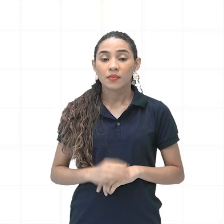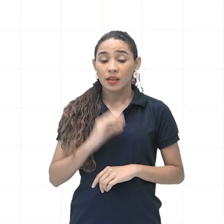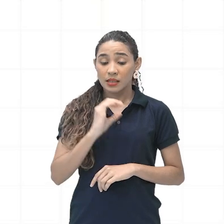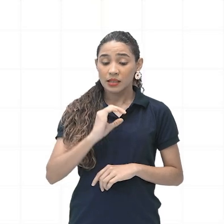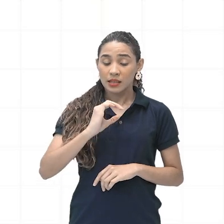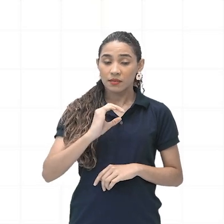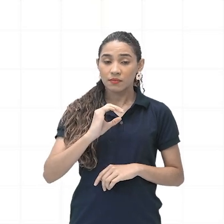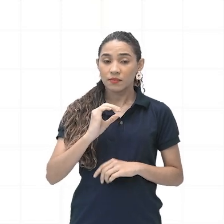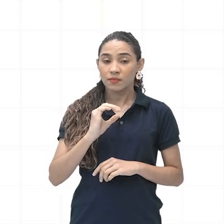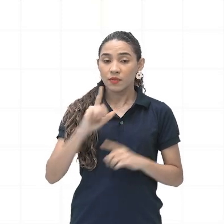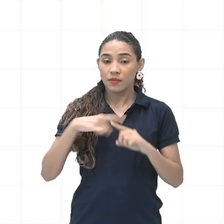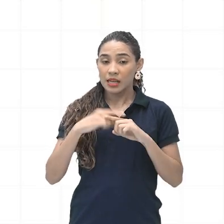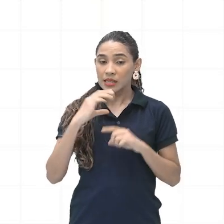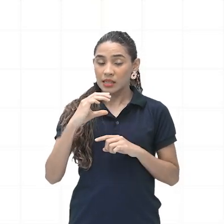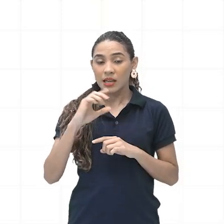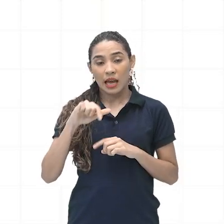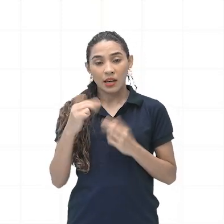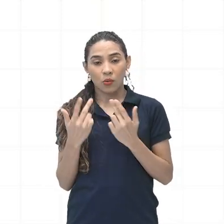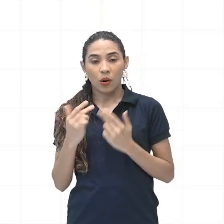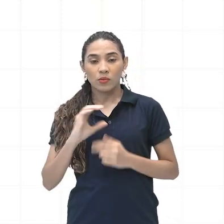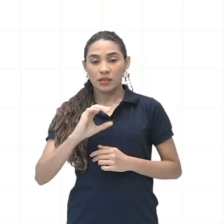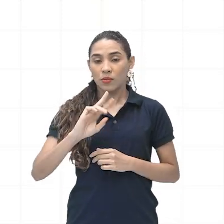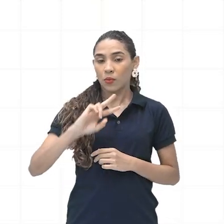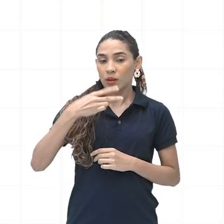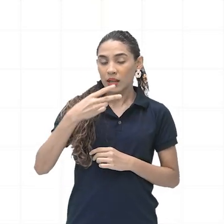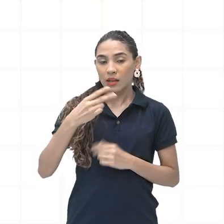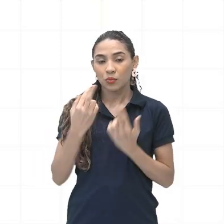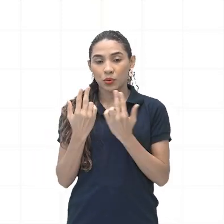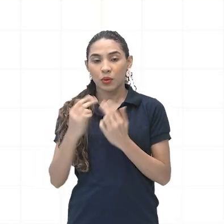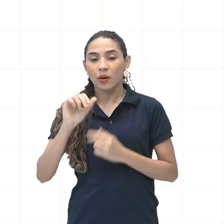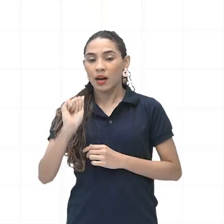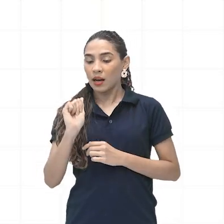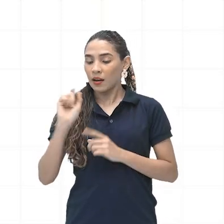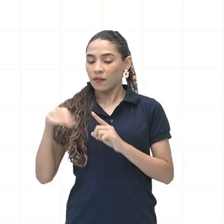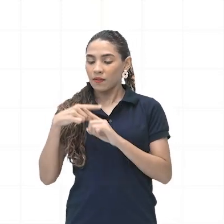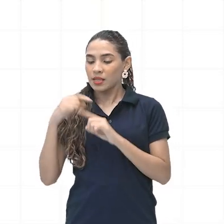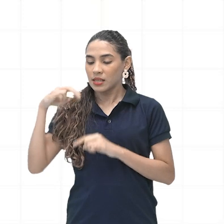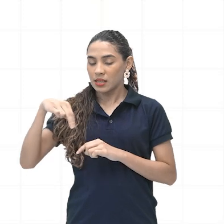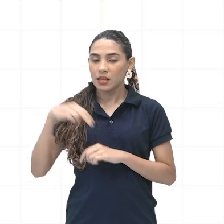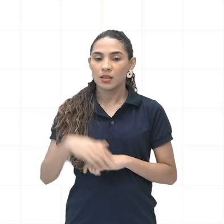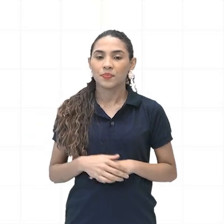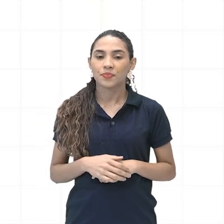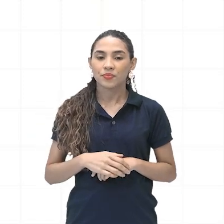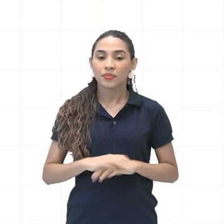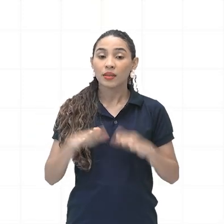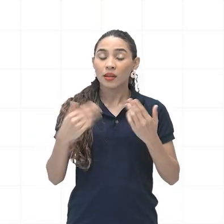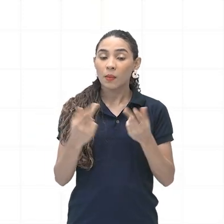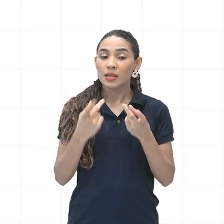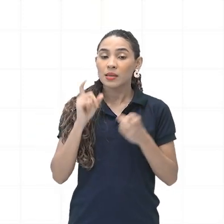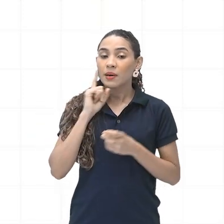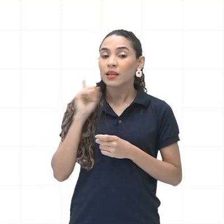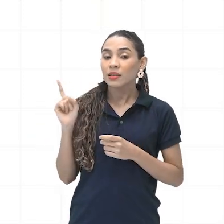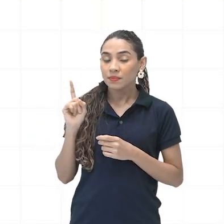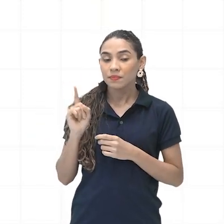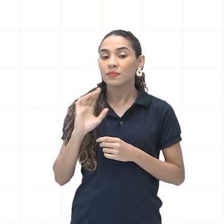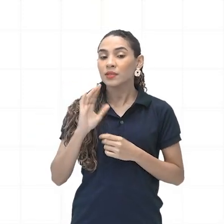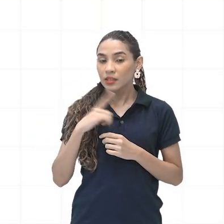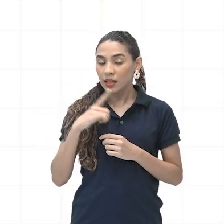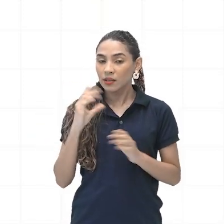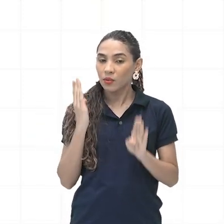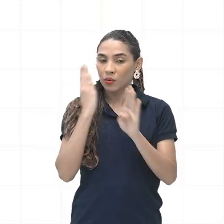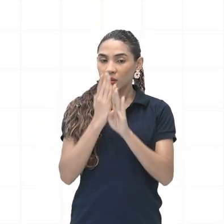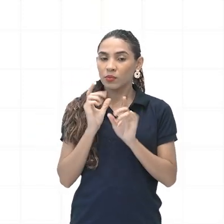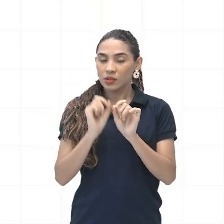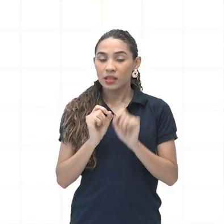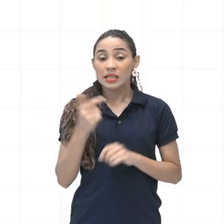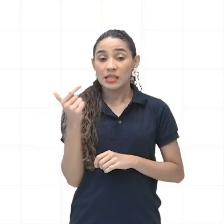C vezes C é C ao quadrado, é igual a A vezes N. Então, observe aqui que nós já obtivemos a